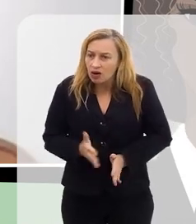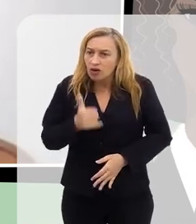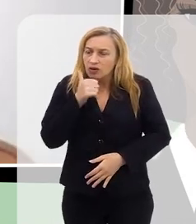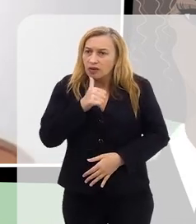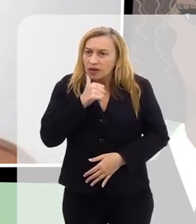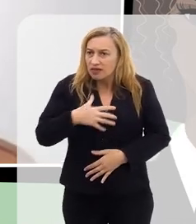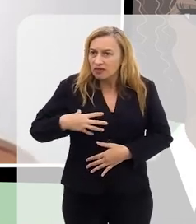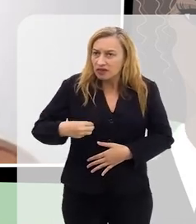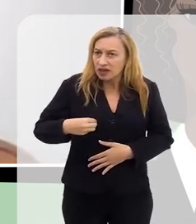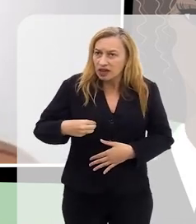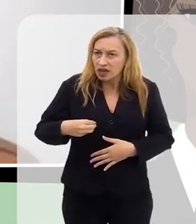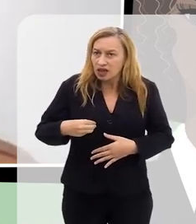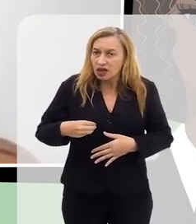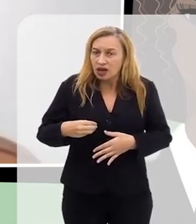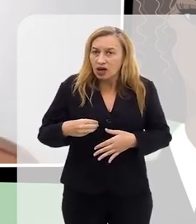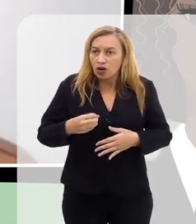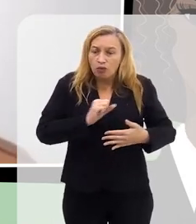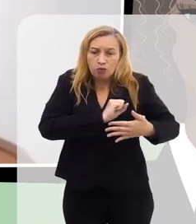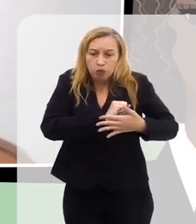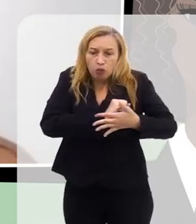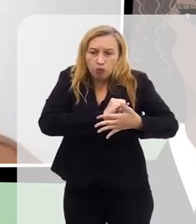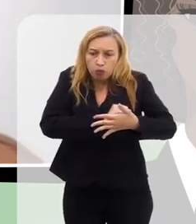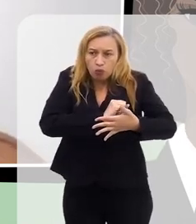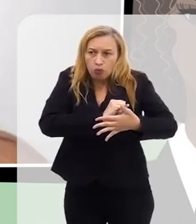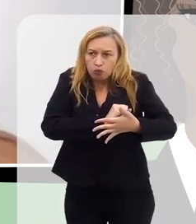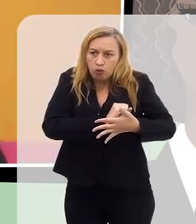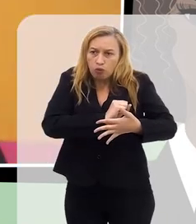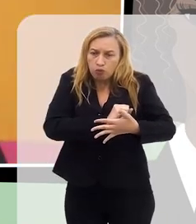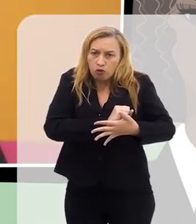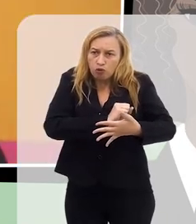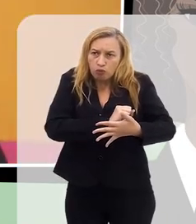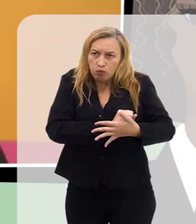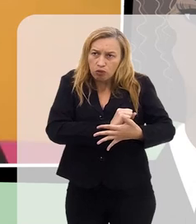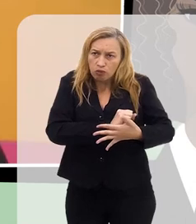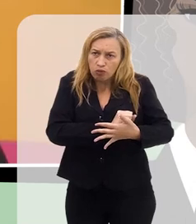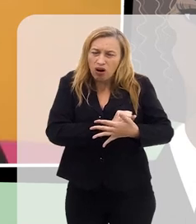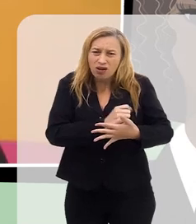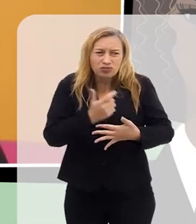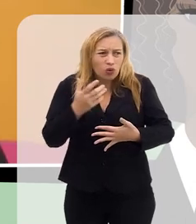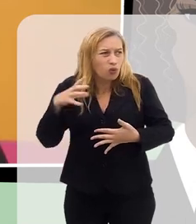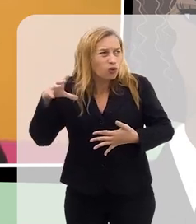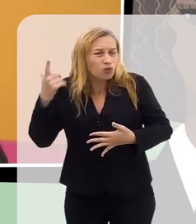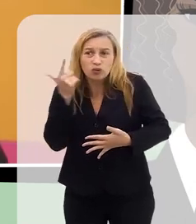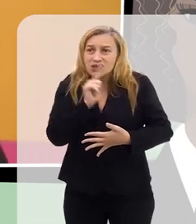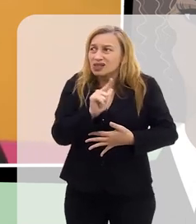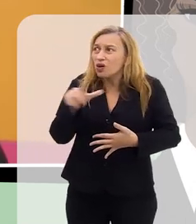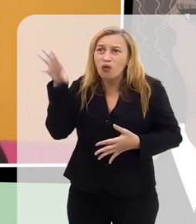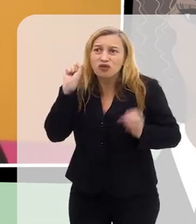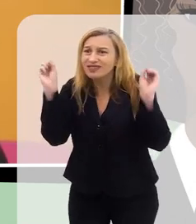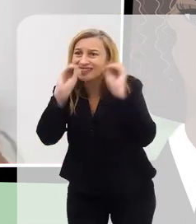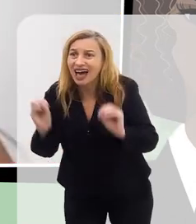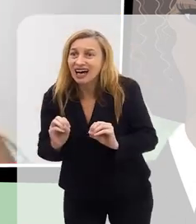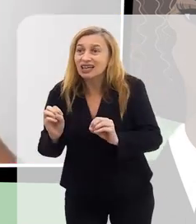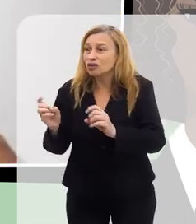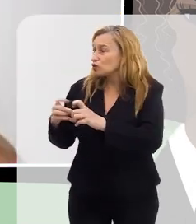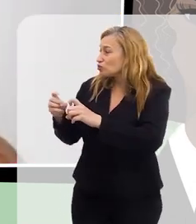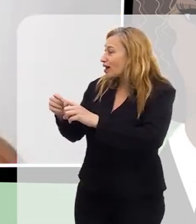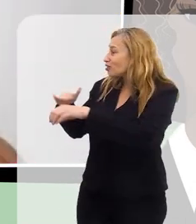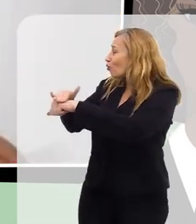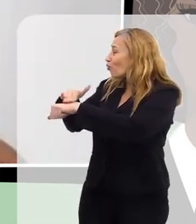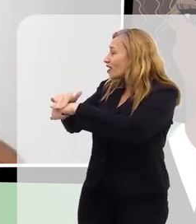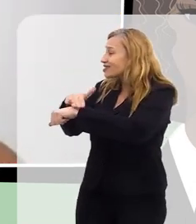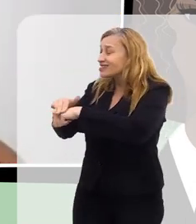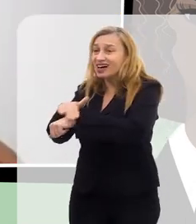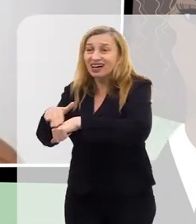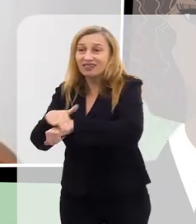quando a minha filha, o batimento dela começa a cair, eu não consegui escutar o que estava acontecendo. Os médicos falavam entre